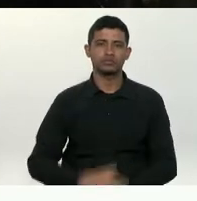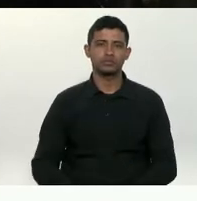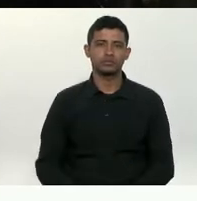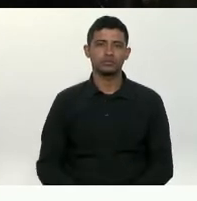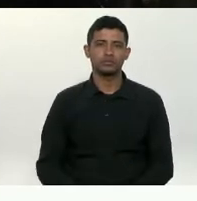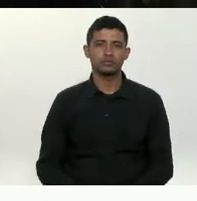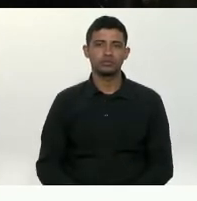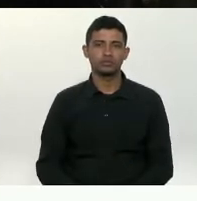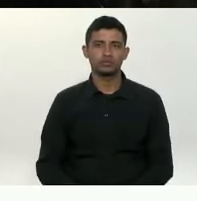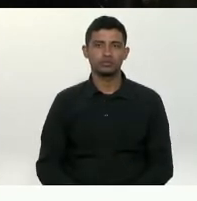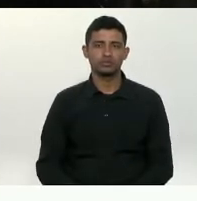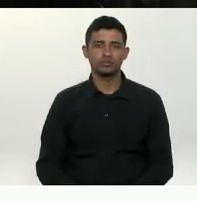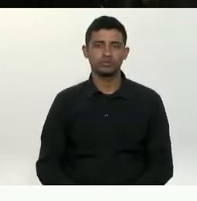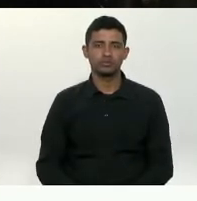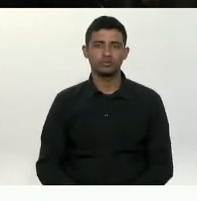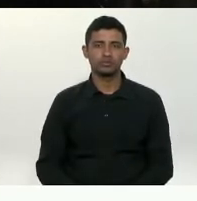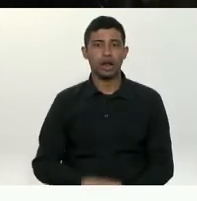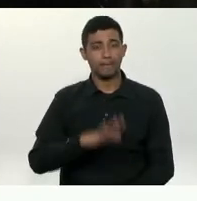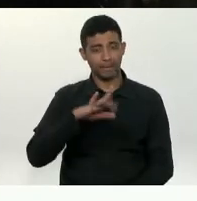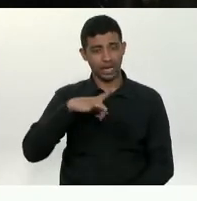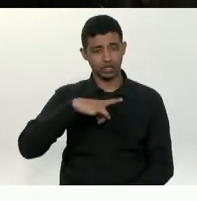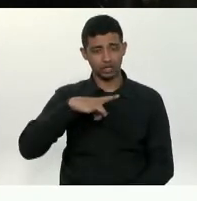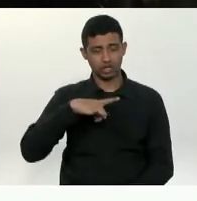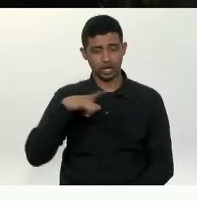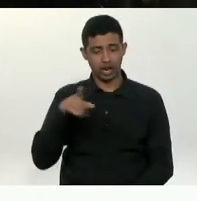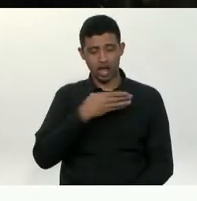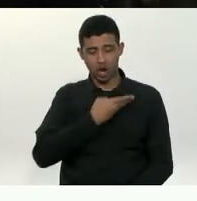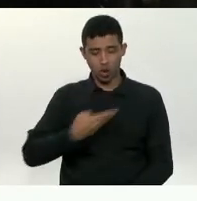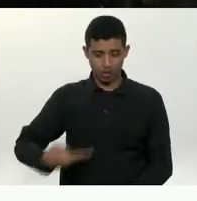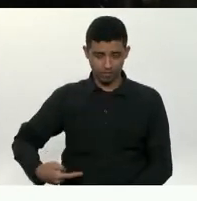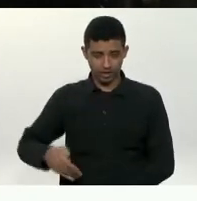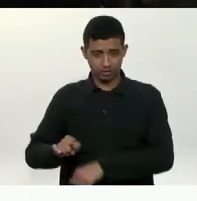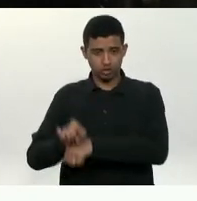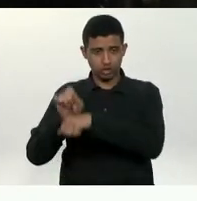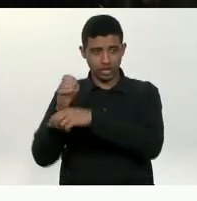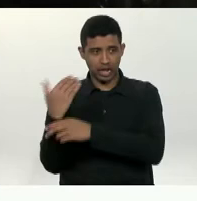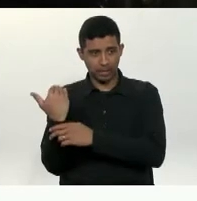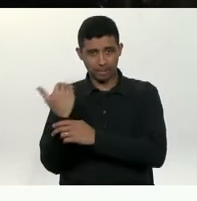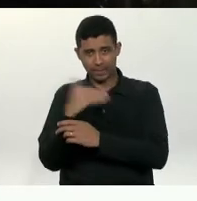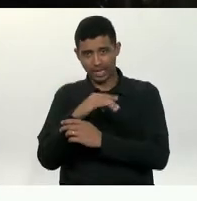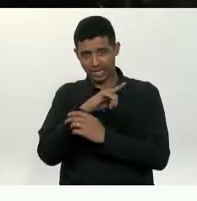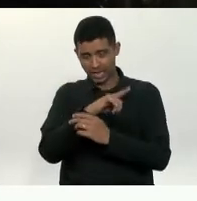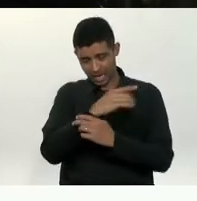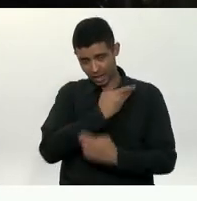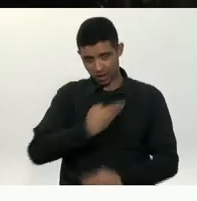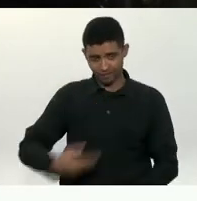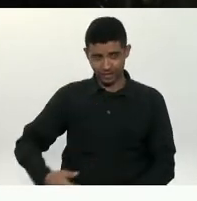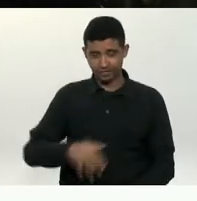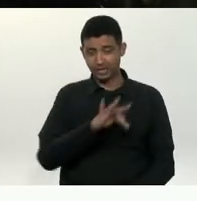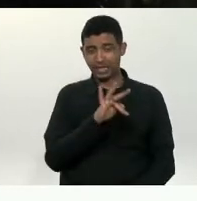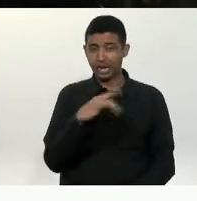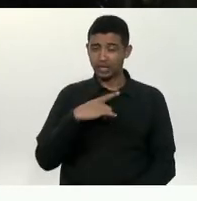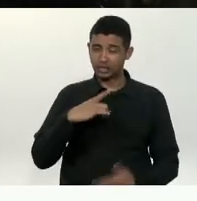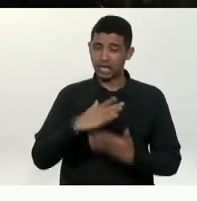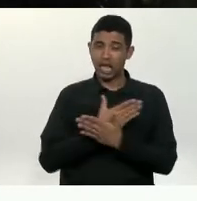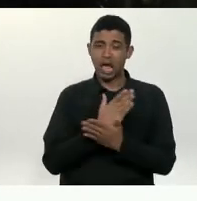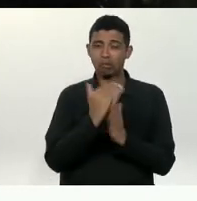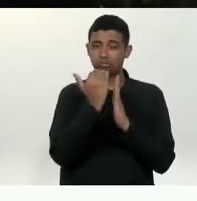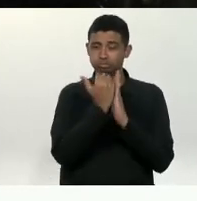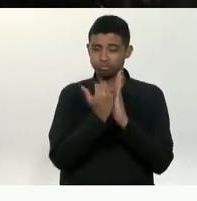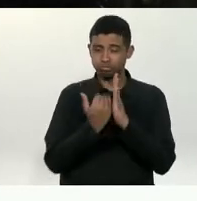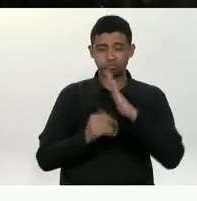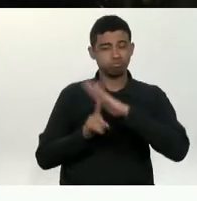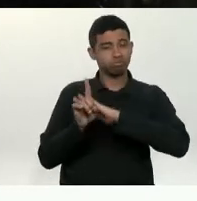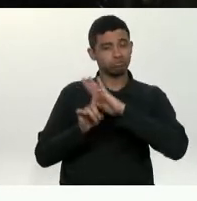pelo encaminhamento que haverá do governo do Estado ao governo federal, algumas questões vão ser contestadas ou